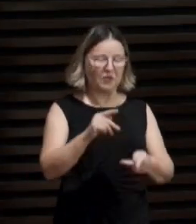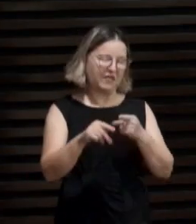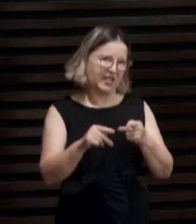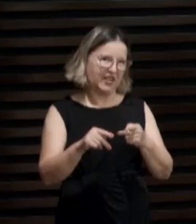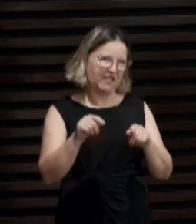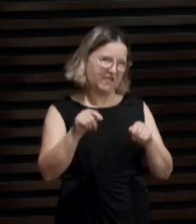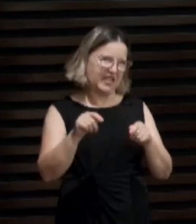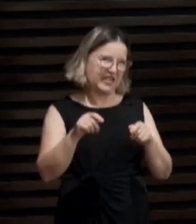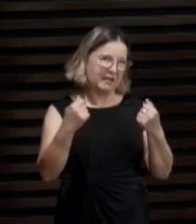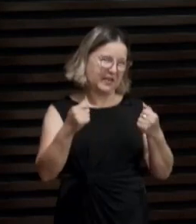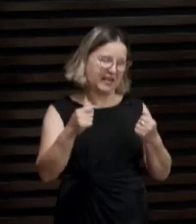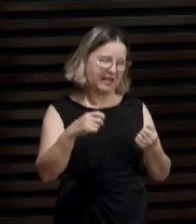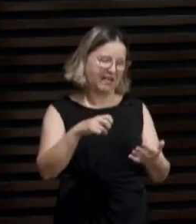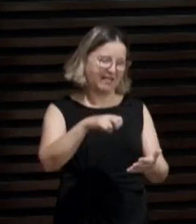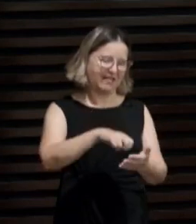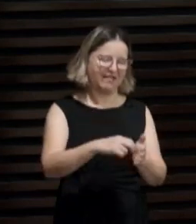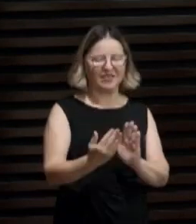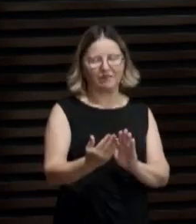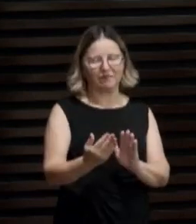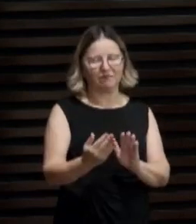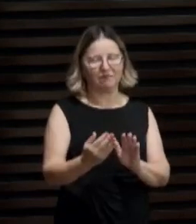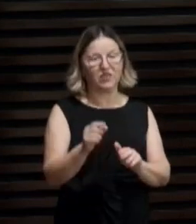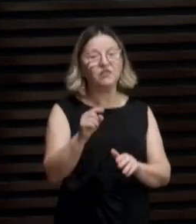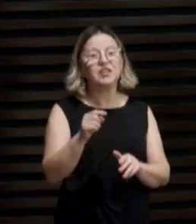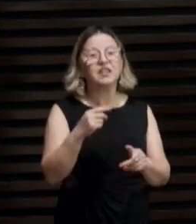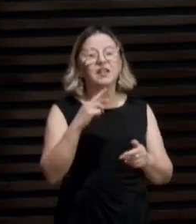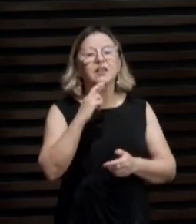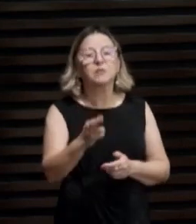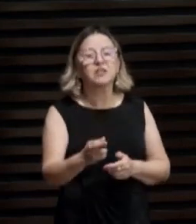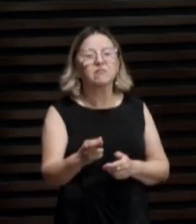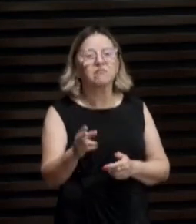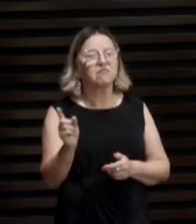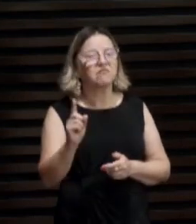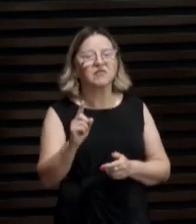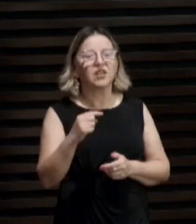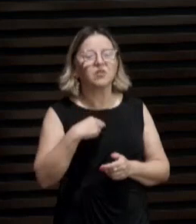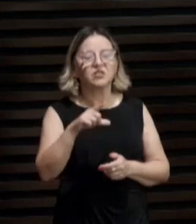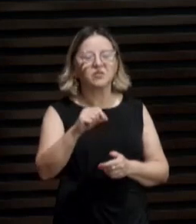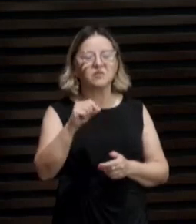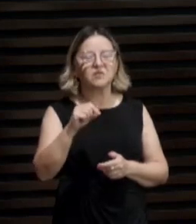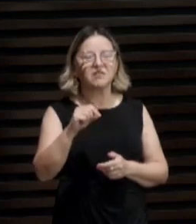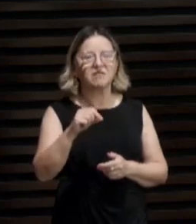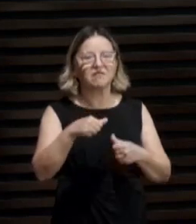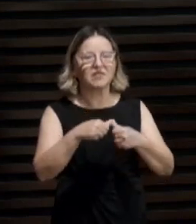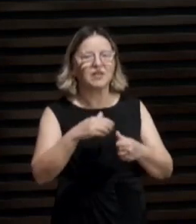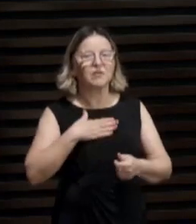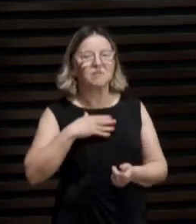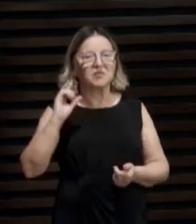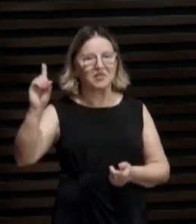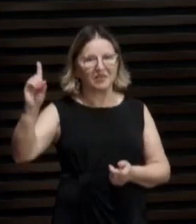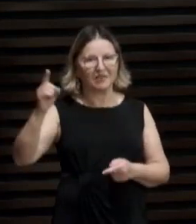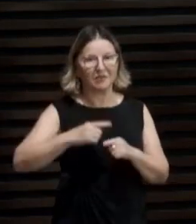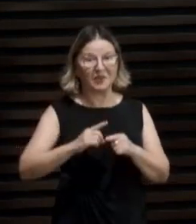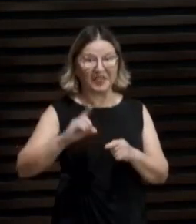você vai dizer o que para Ele? Não, eu prefiro ficar com o meu Deus, porque Ele é Deus de verdade. Eu